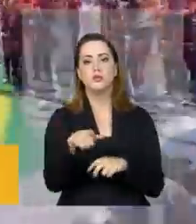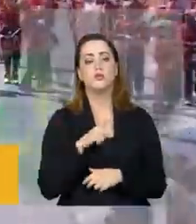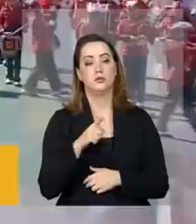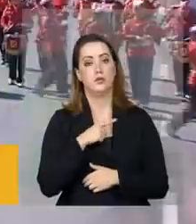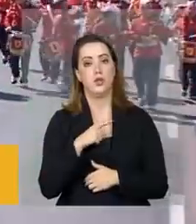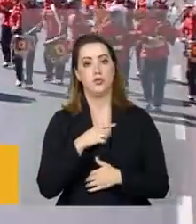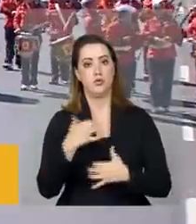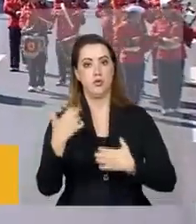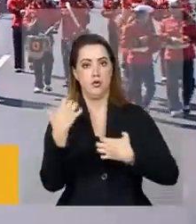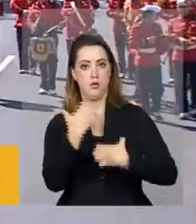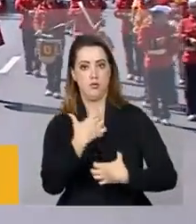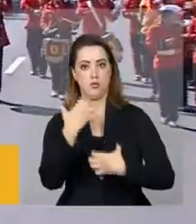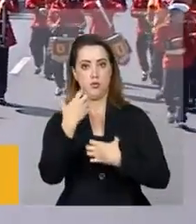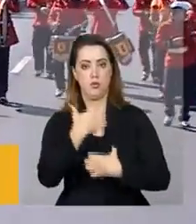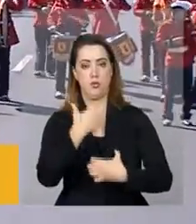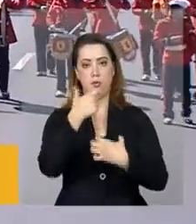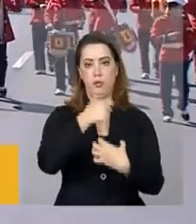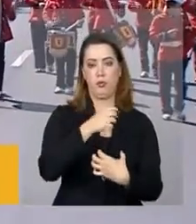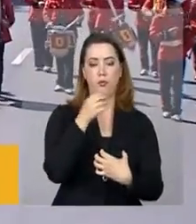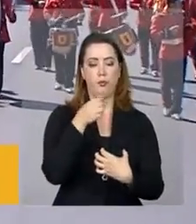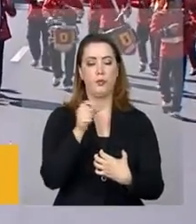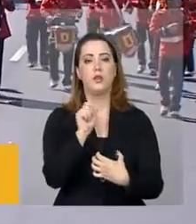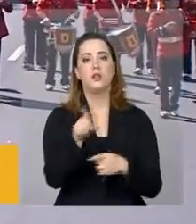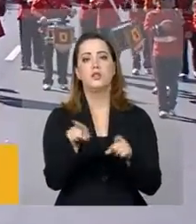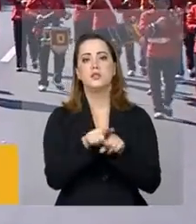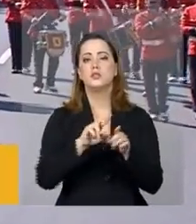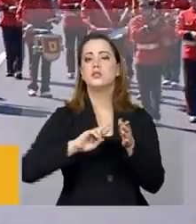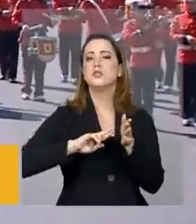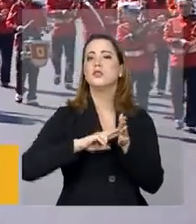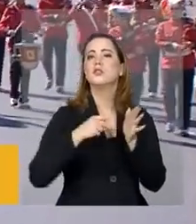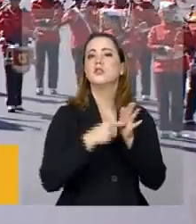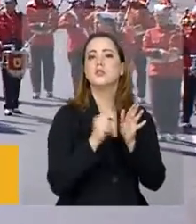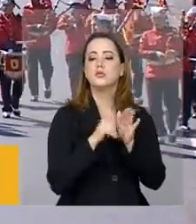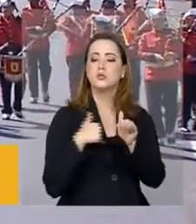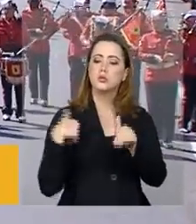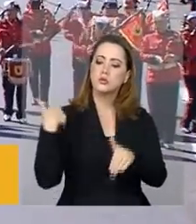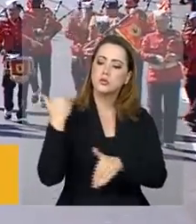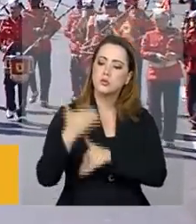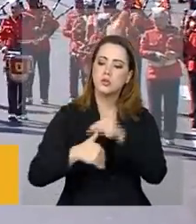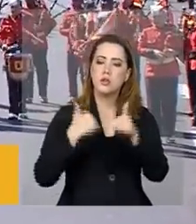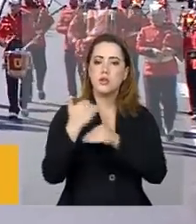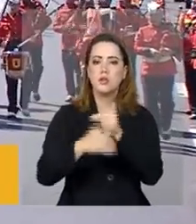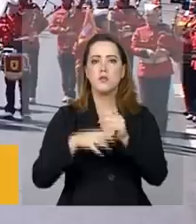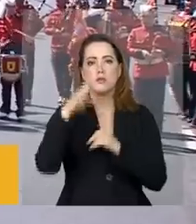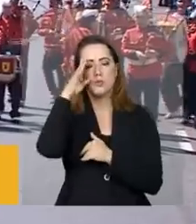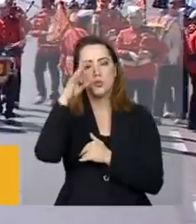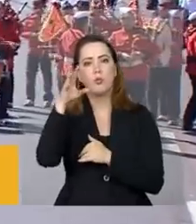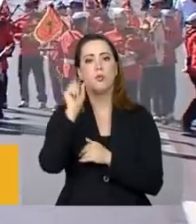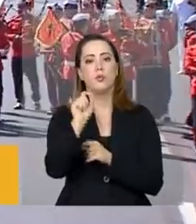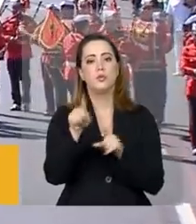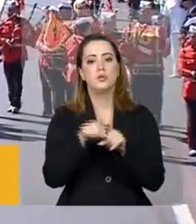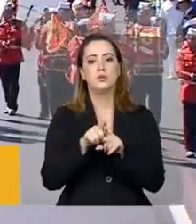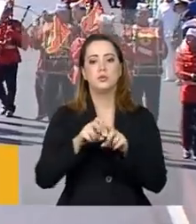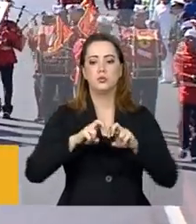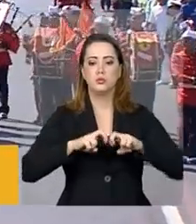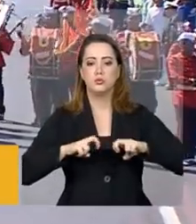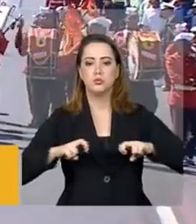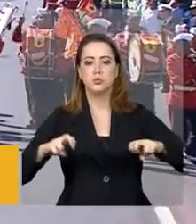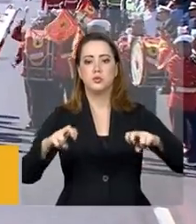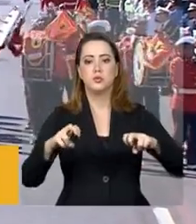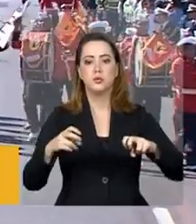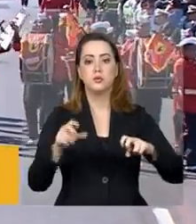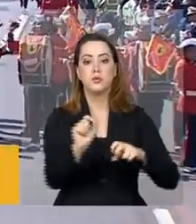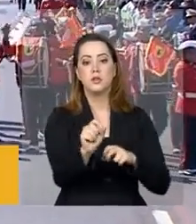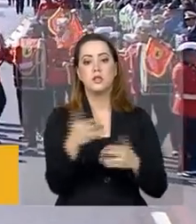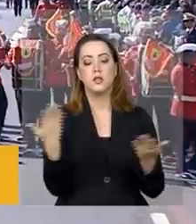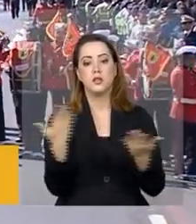né, essa banda ela tem uma marca característica, que são as evoluções criativas, simétricas. E nesse momento, ela